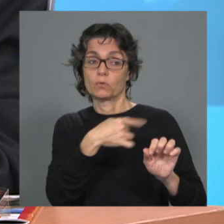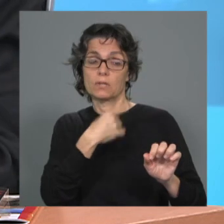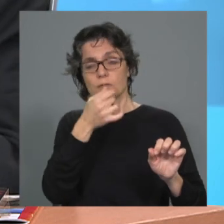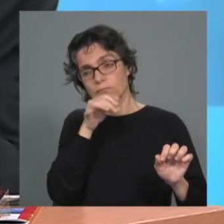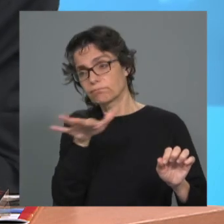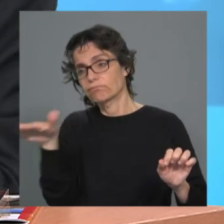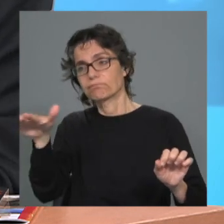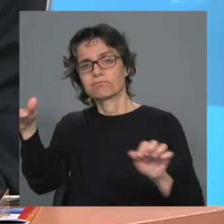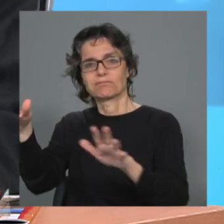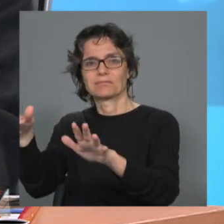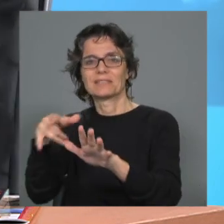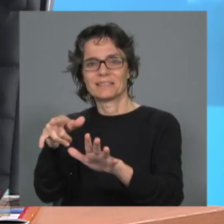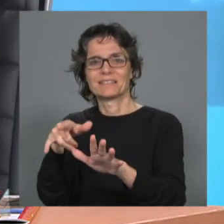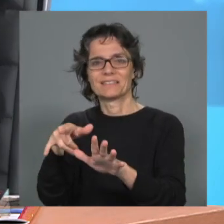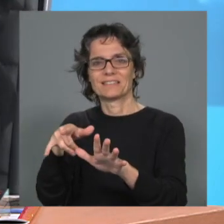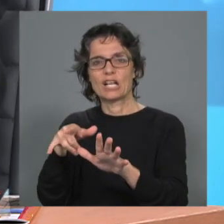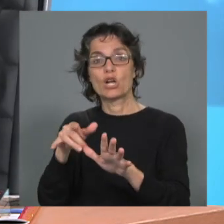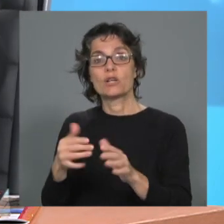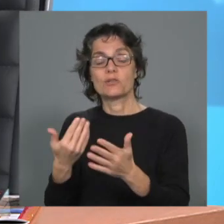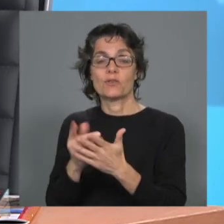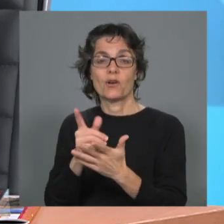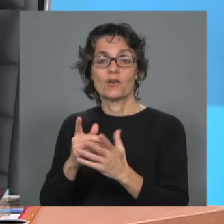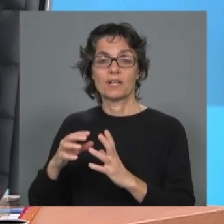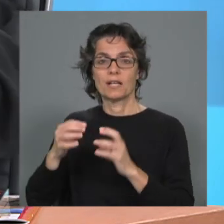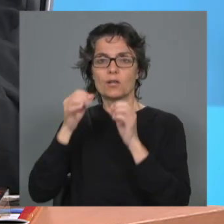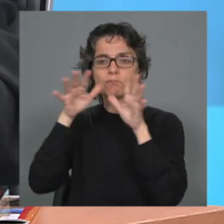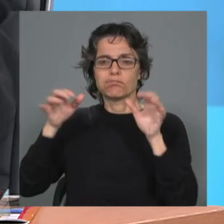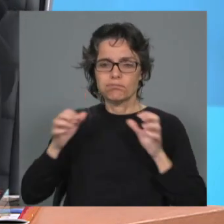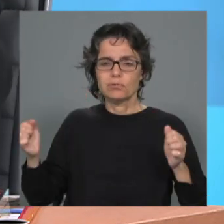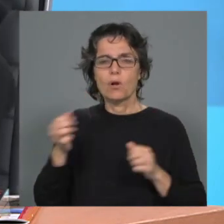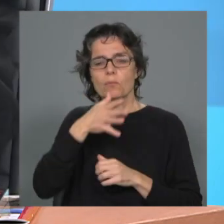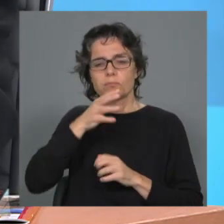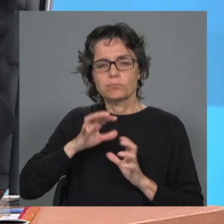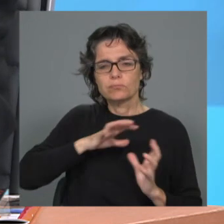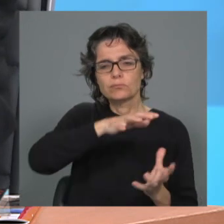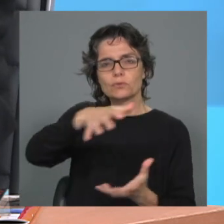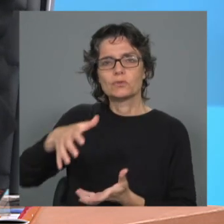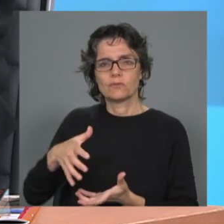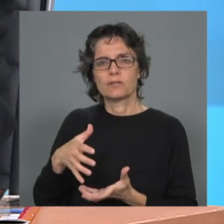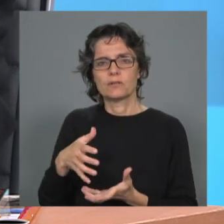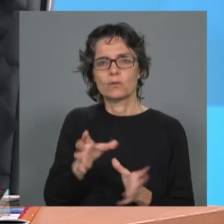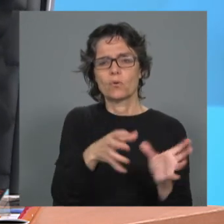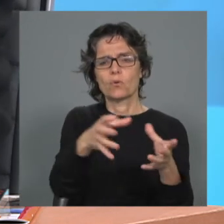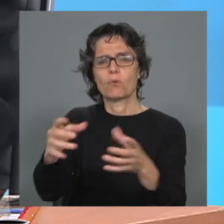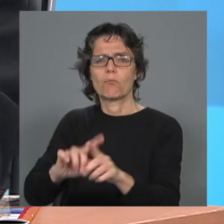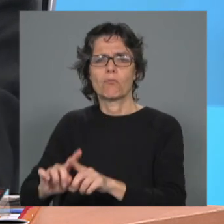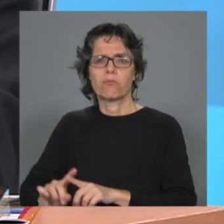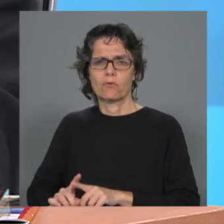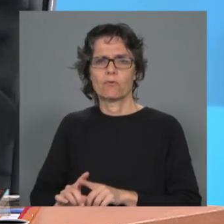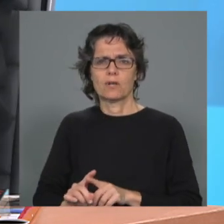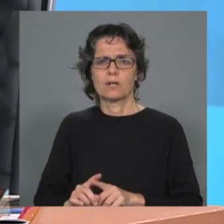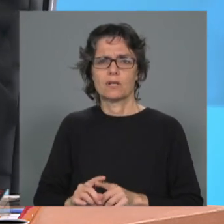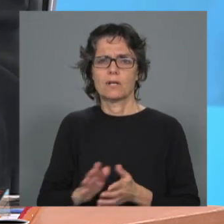já uma vivência deste sentido do ser pastor presente nas comunidades das origens cristãs.